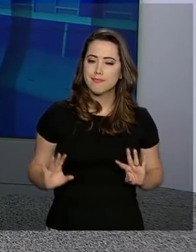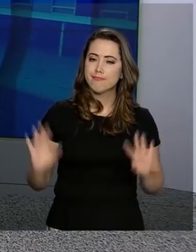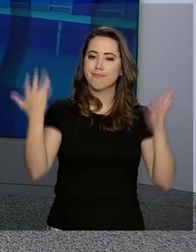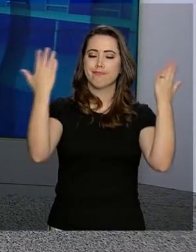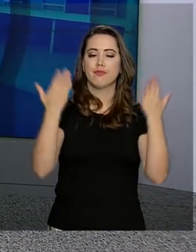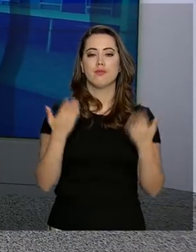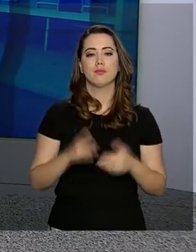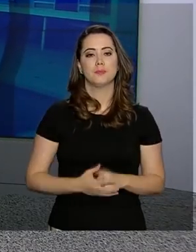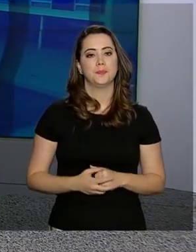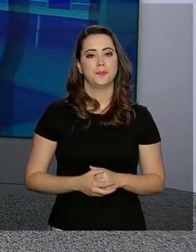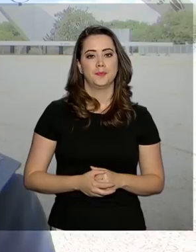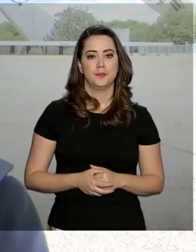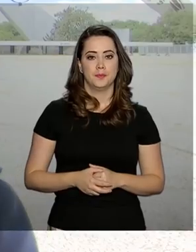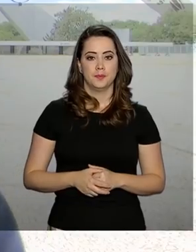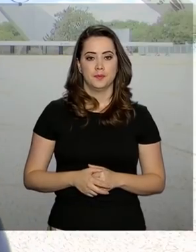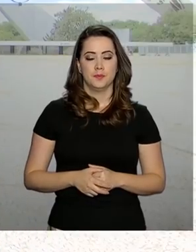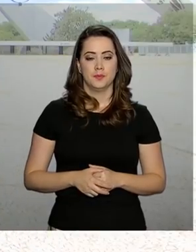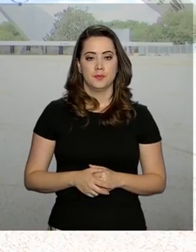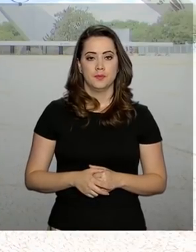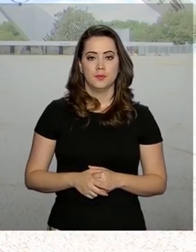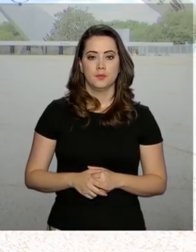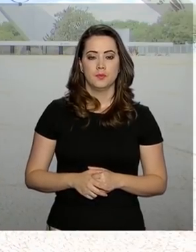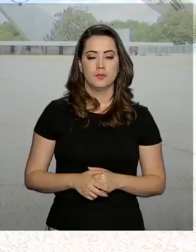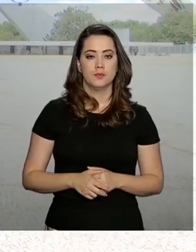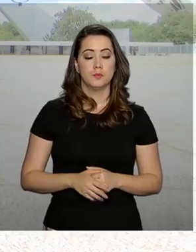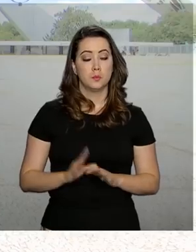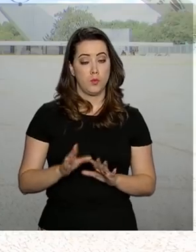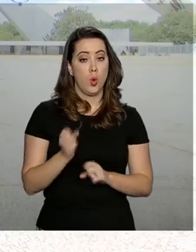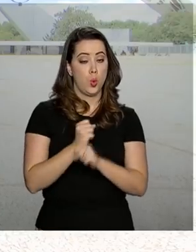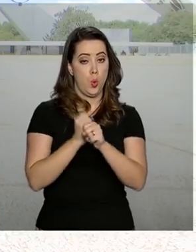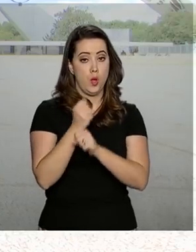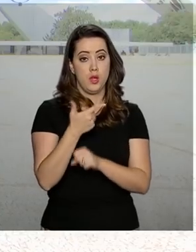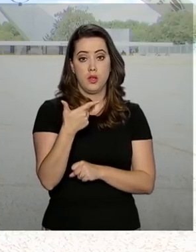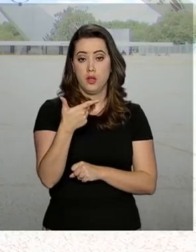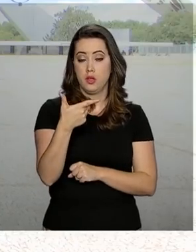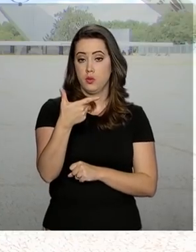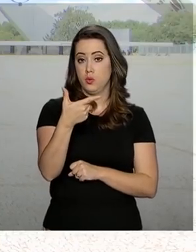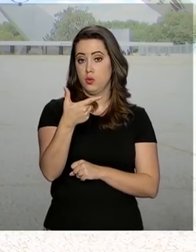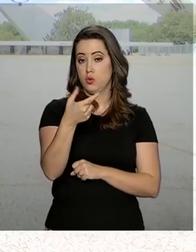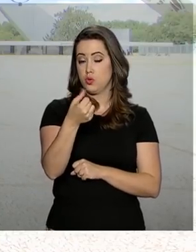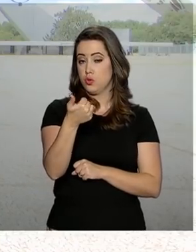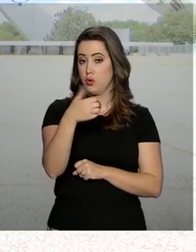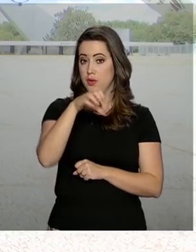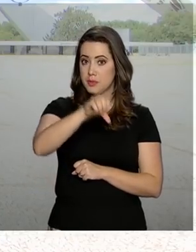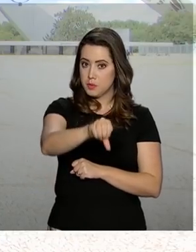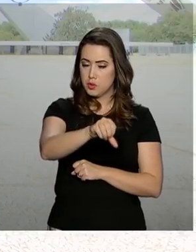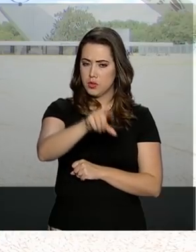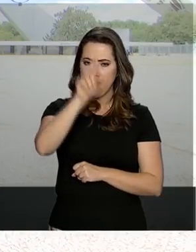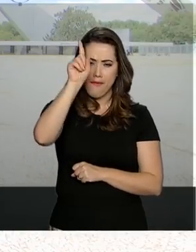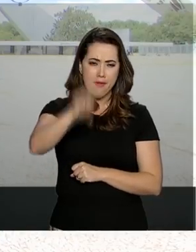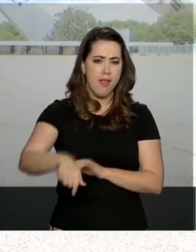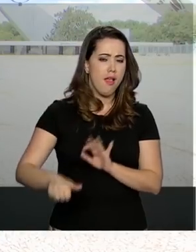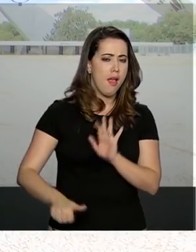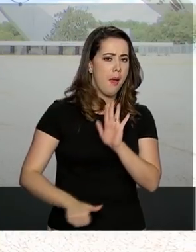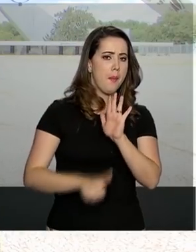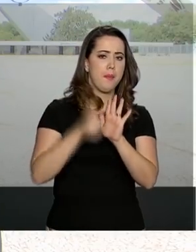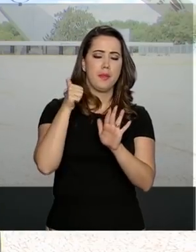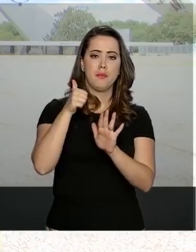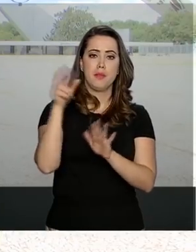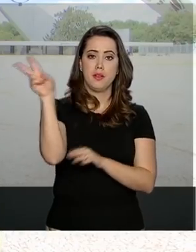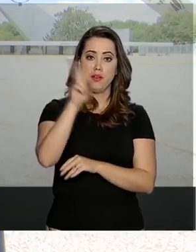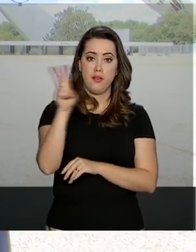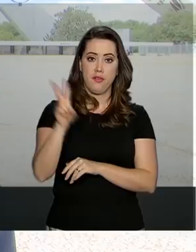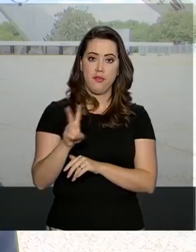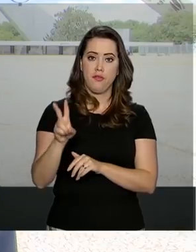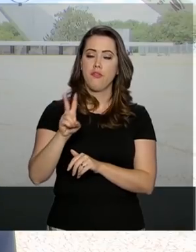importância da cerimônia. Em 2019, essa foi a primeira troca da bandeira